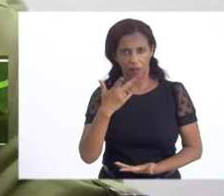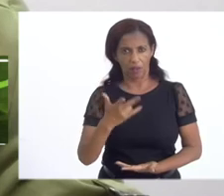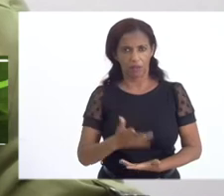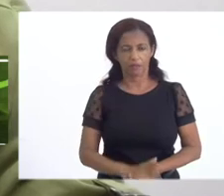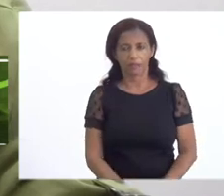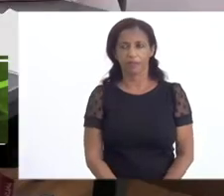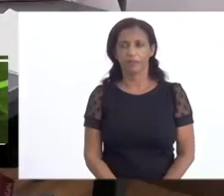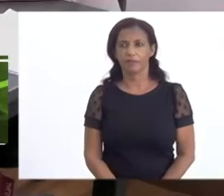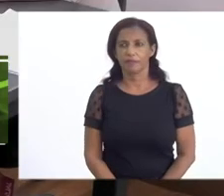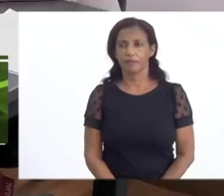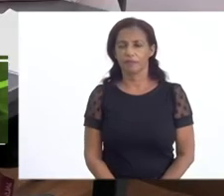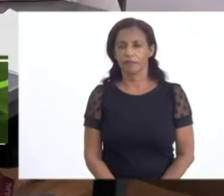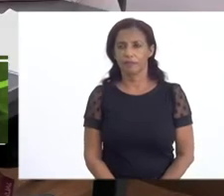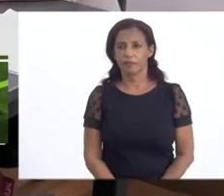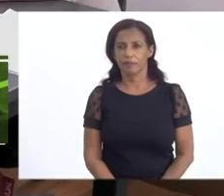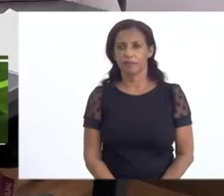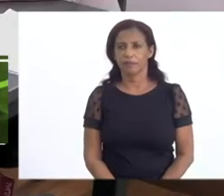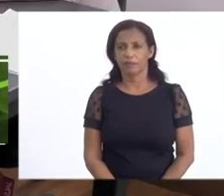final?